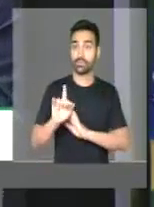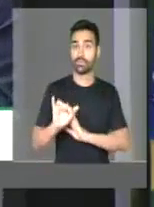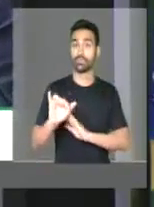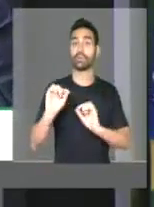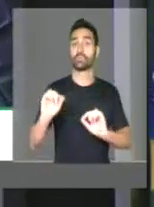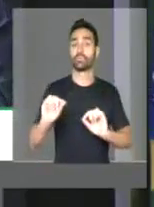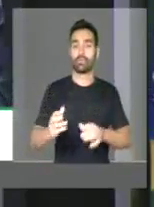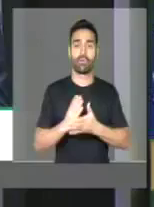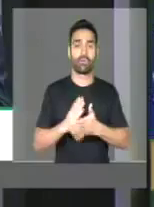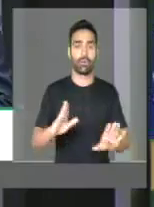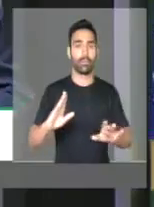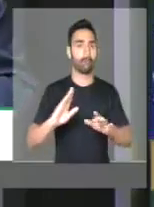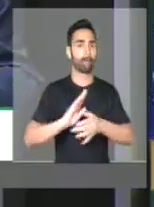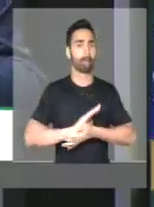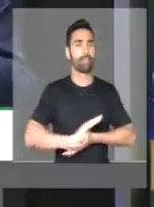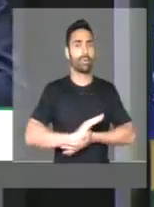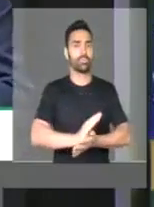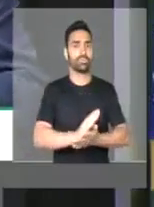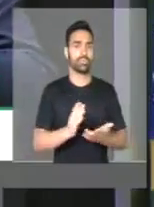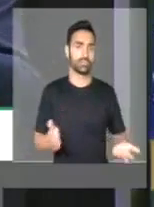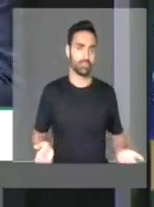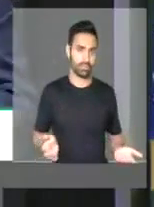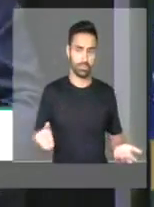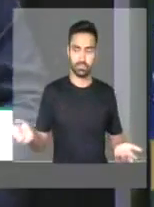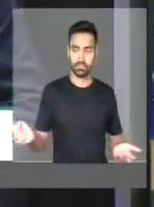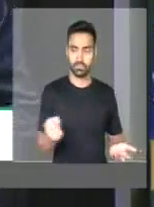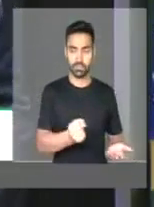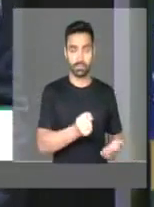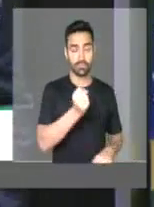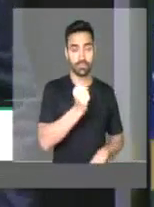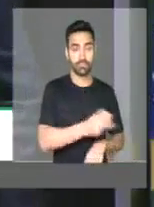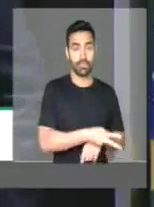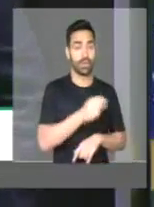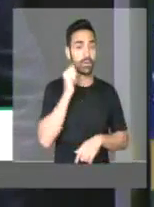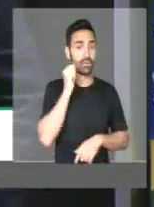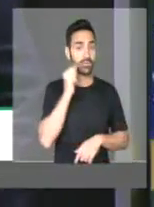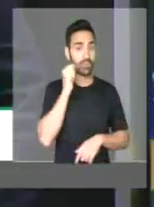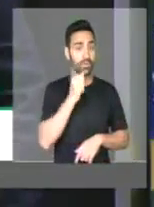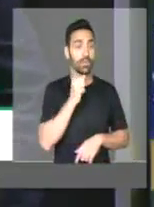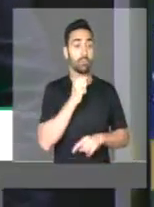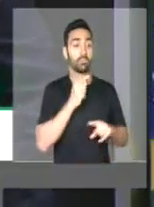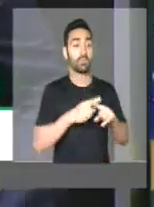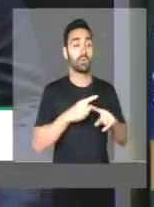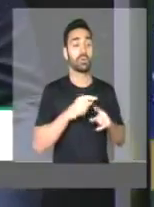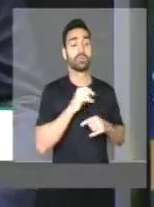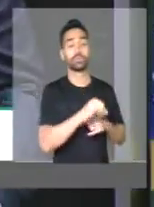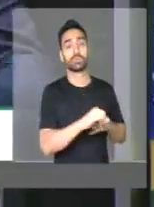o preconceito de empregar mulher estimando uma possível gravidez,